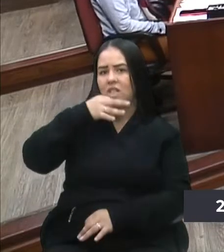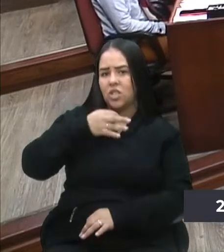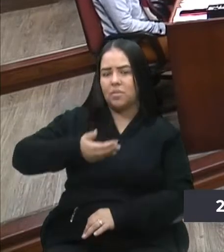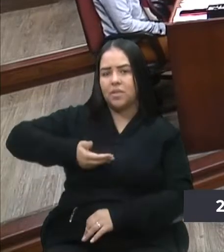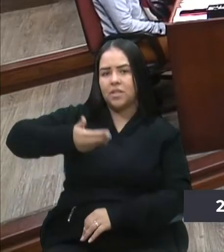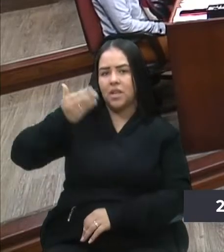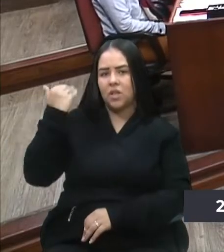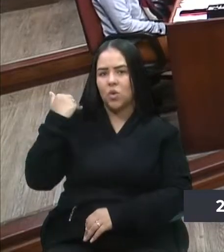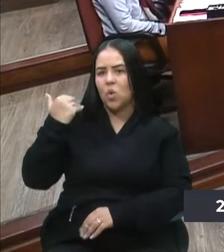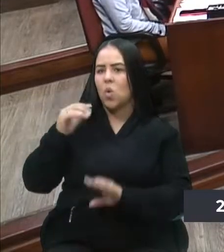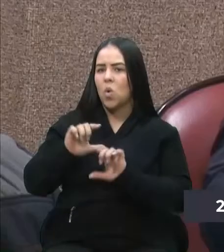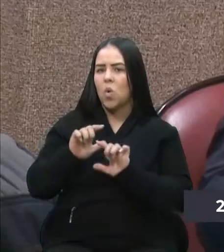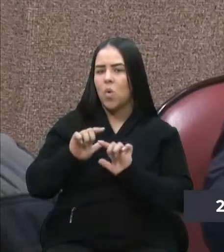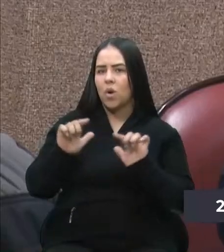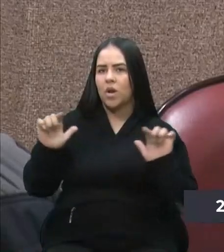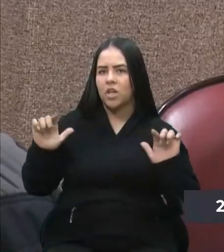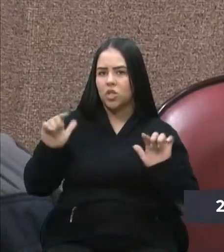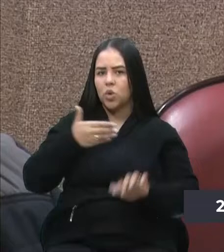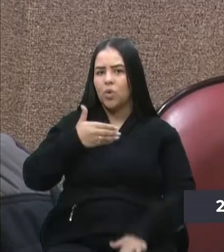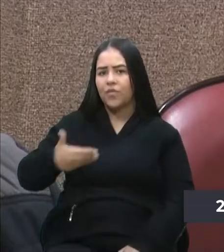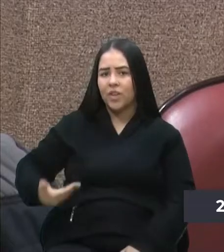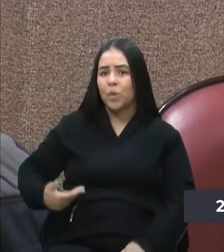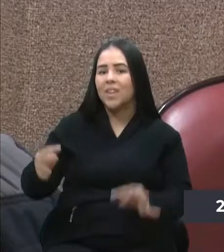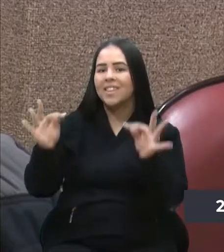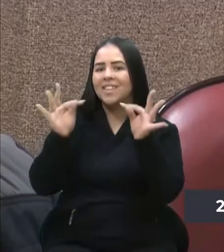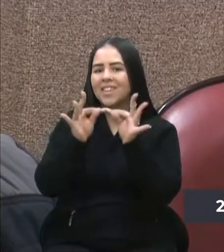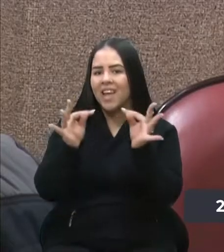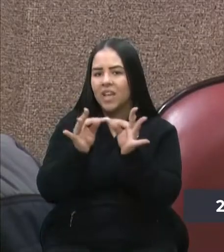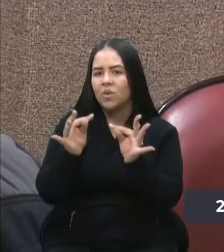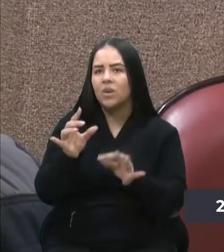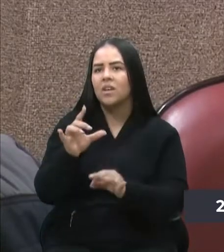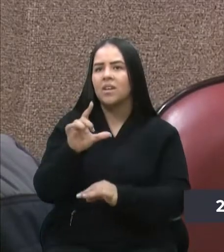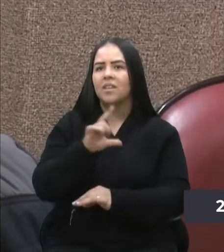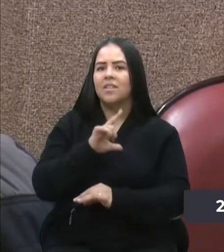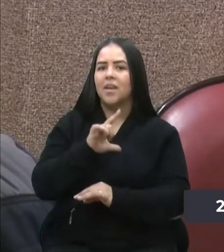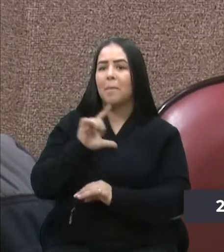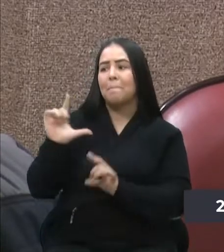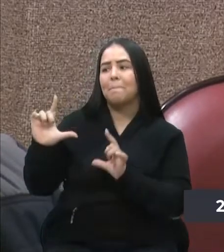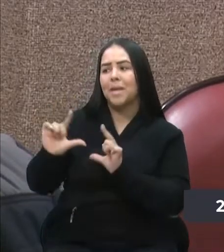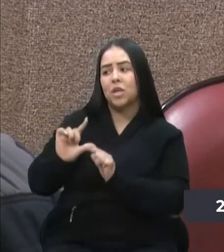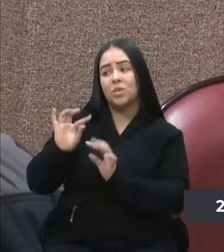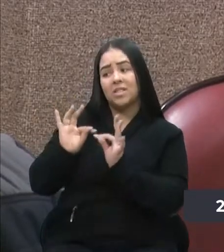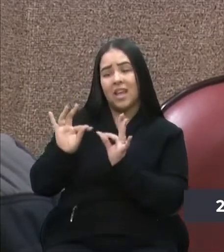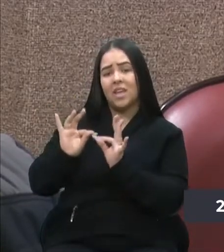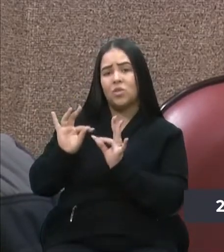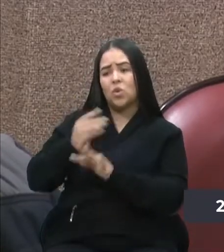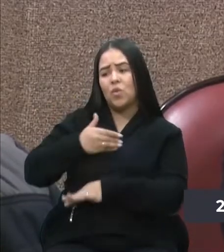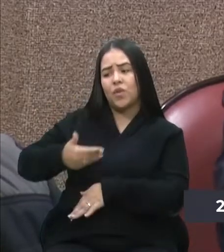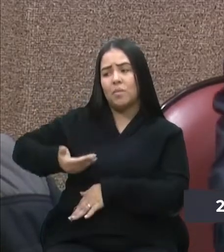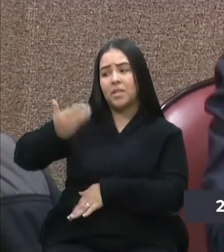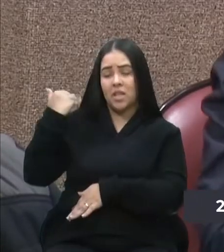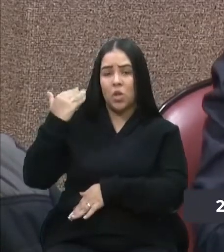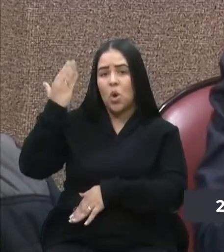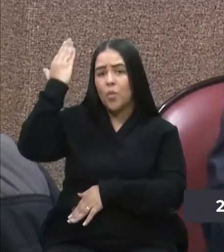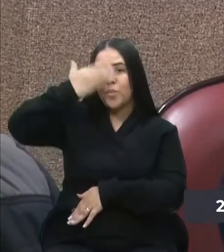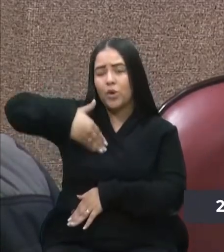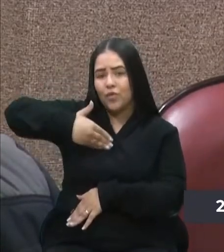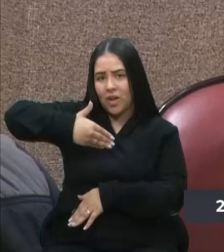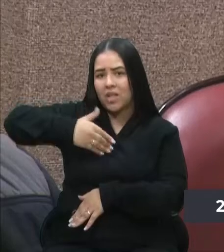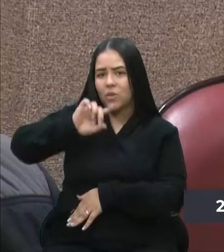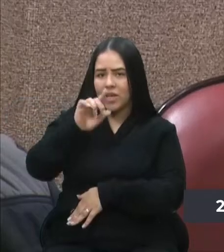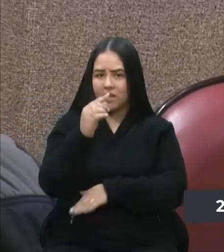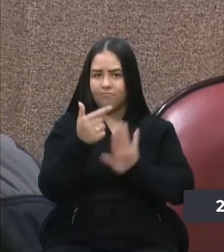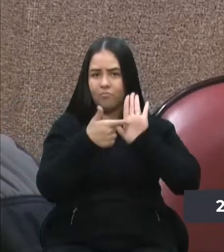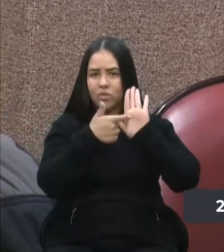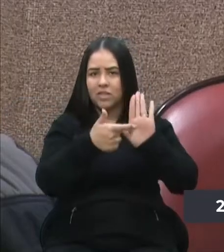Tivemos um grande governo técnico em Caxias. Né? Que tinha menos técnicos que os governos anteriores, inclusive, né? Comprovado aqui no telão. Então,